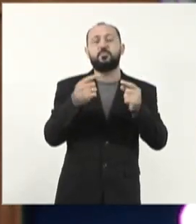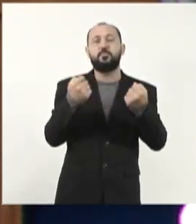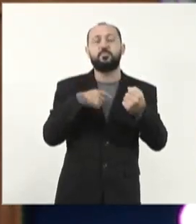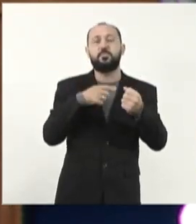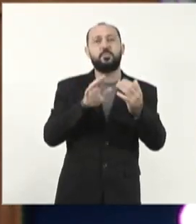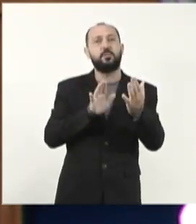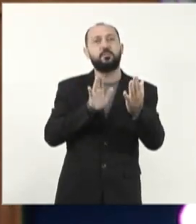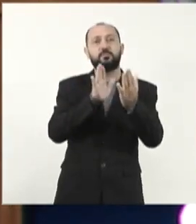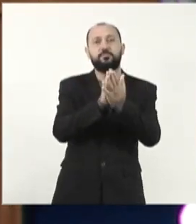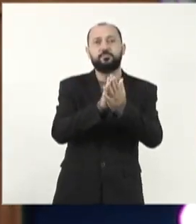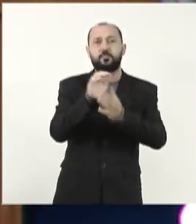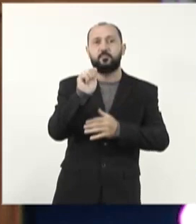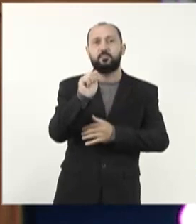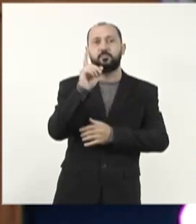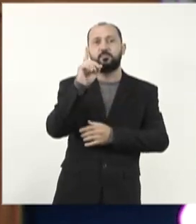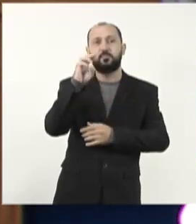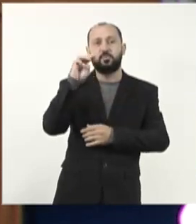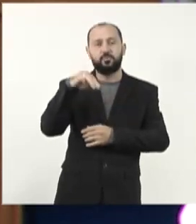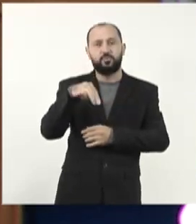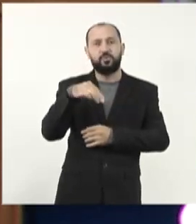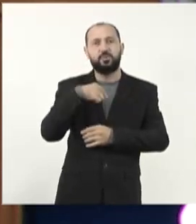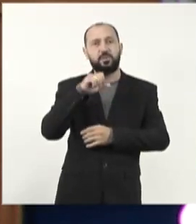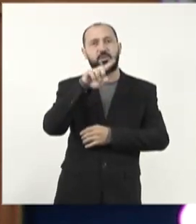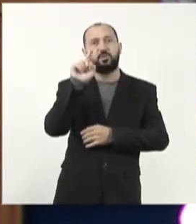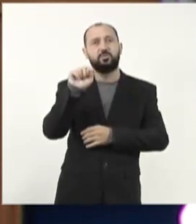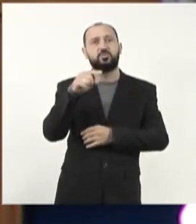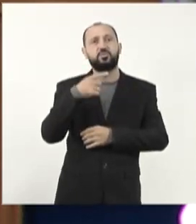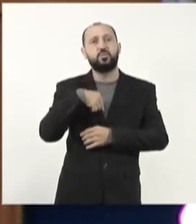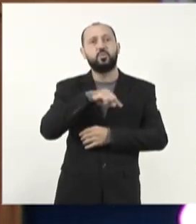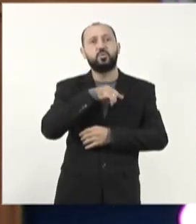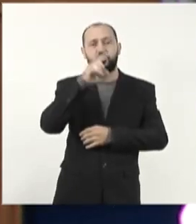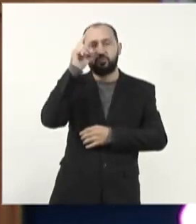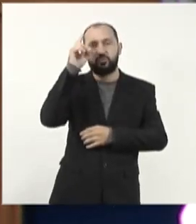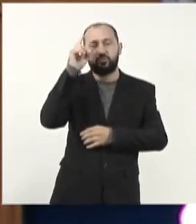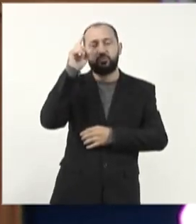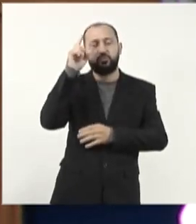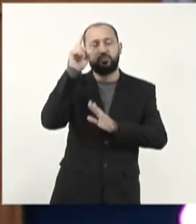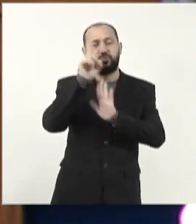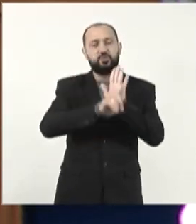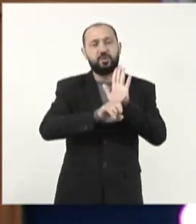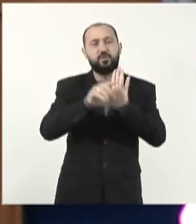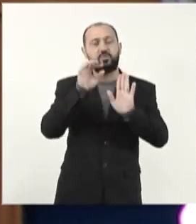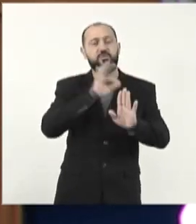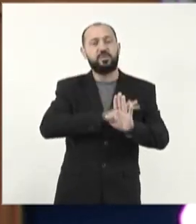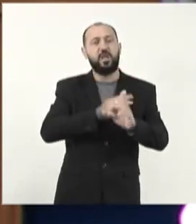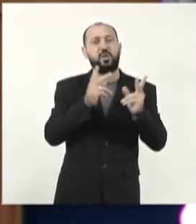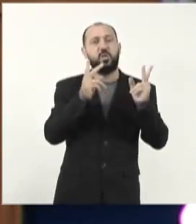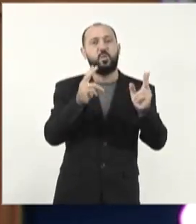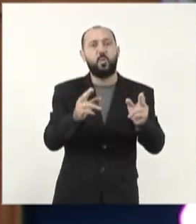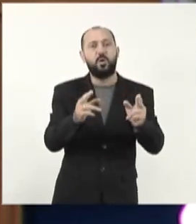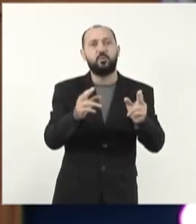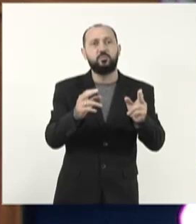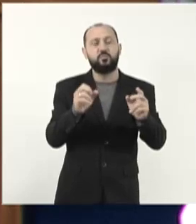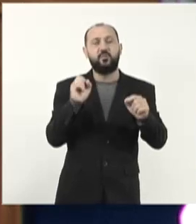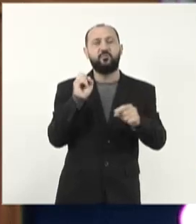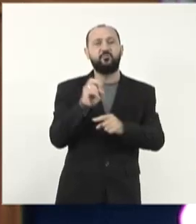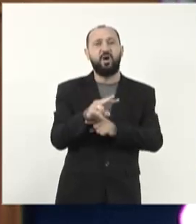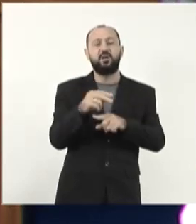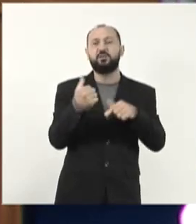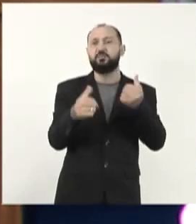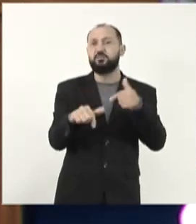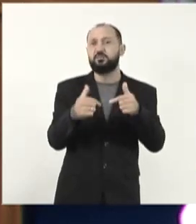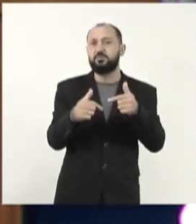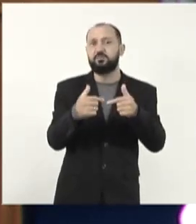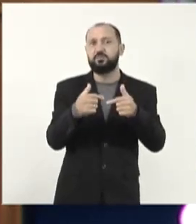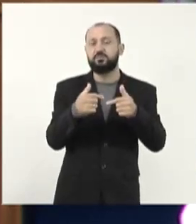que enfrentar uma ADIM que questiona o nosso direito de receber o mesmo salário, numa mesma função, com a